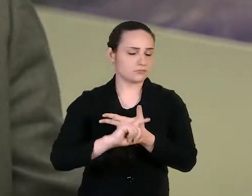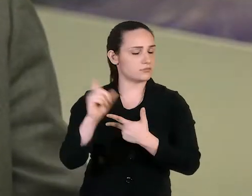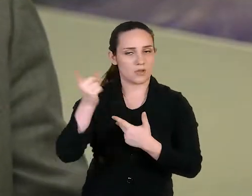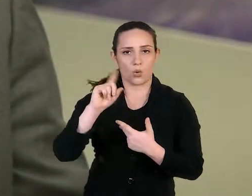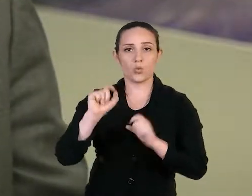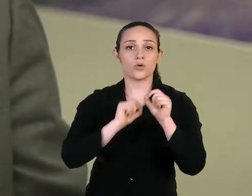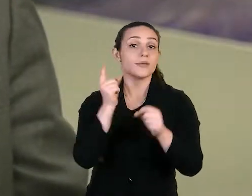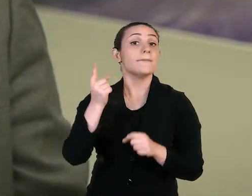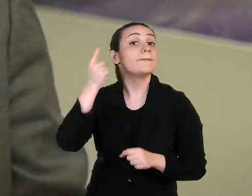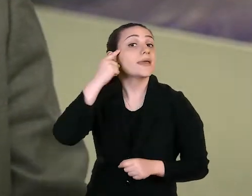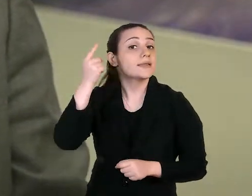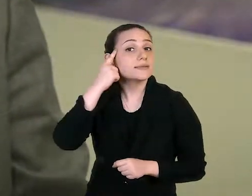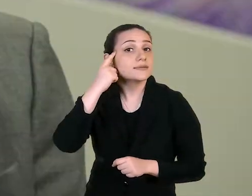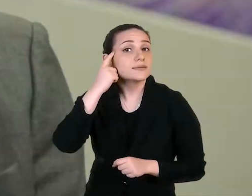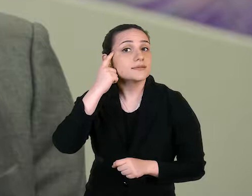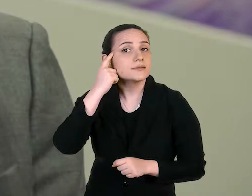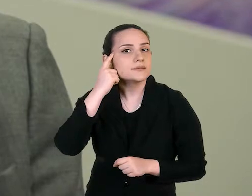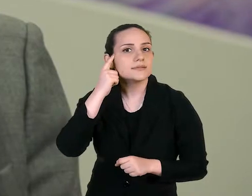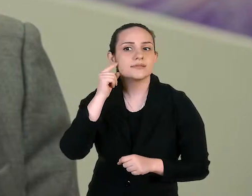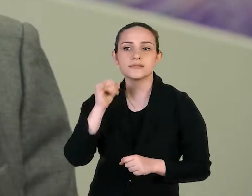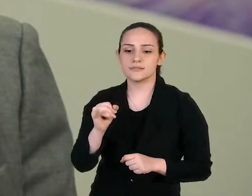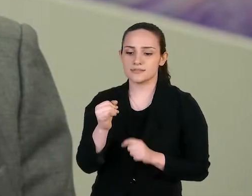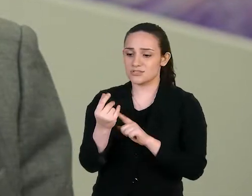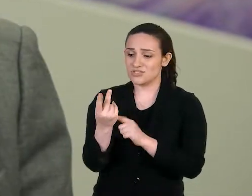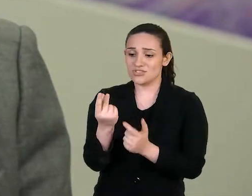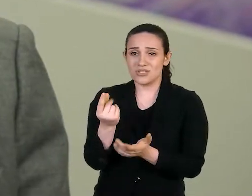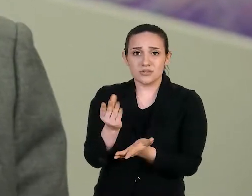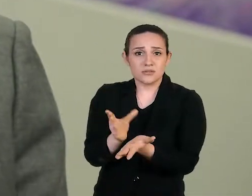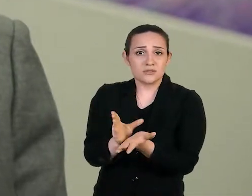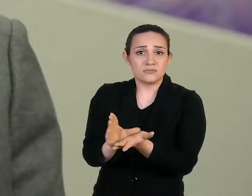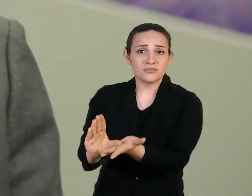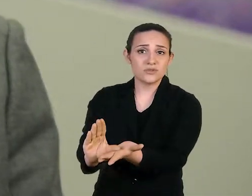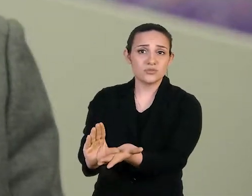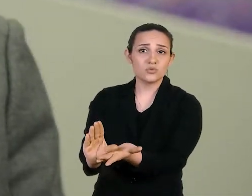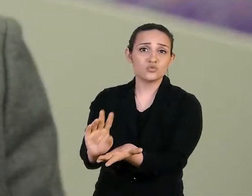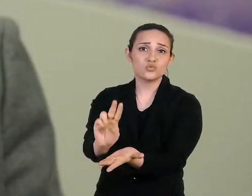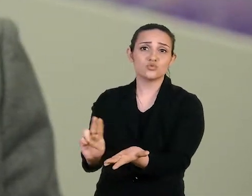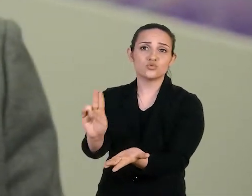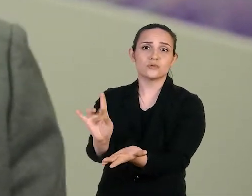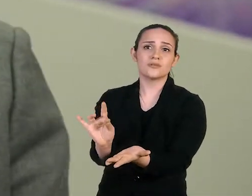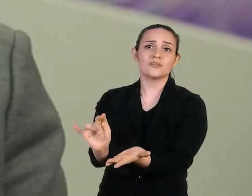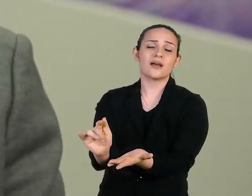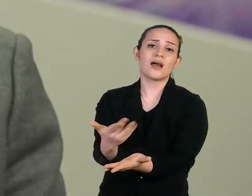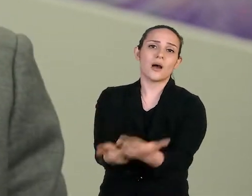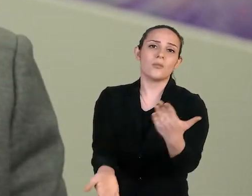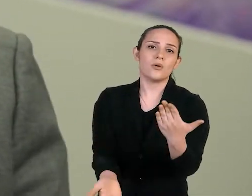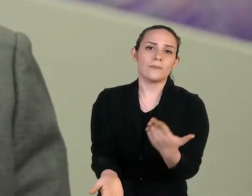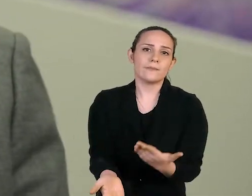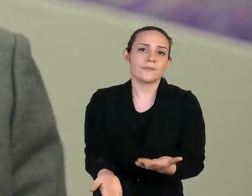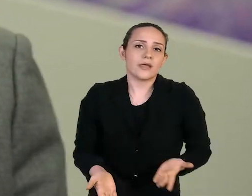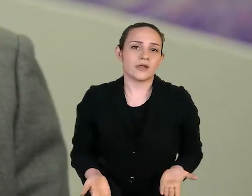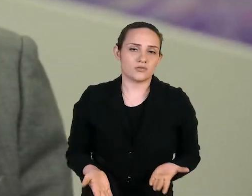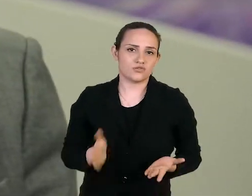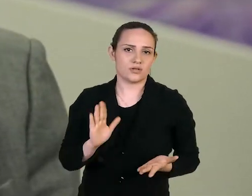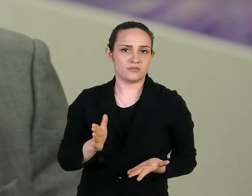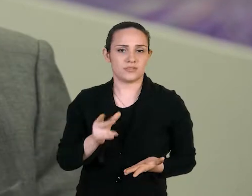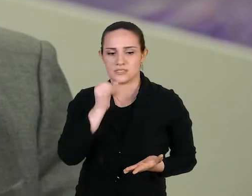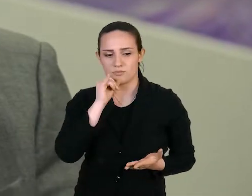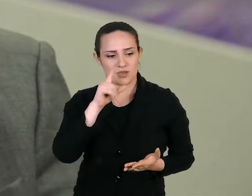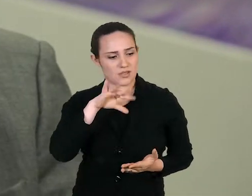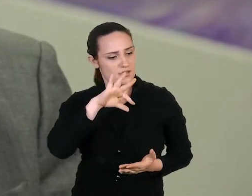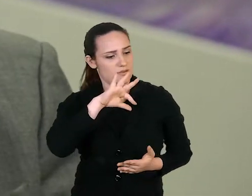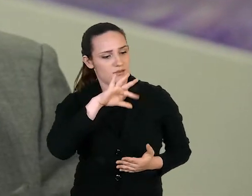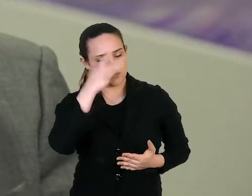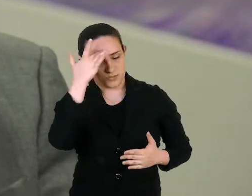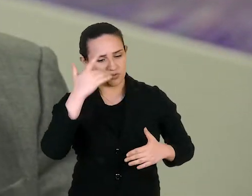gente entende que uma despesa realizada, um dinheiro mal gasto, é como se tirar a vida de alguém. Você condena essa pessoa que tirou a vida a